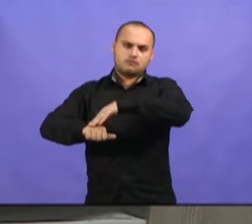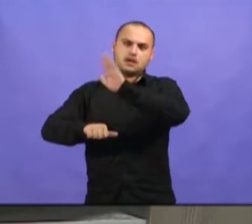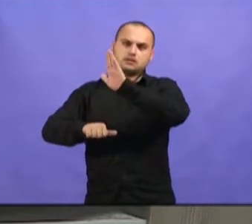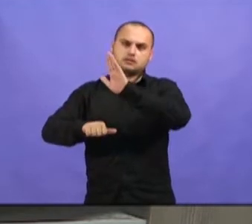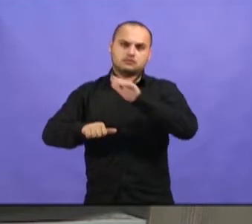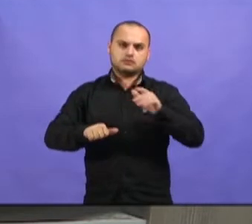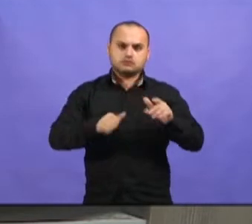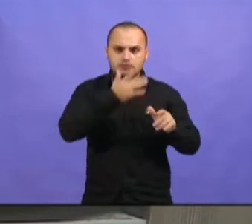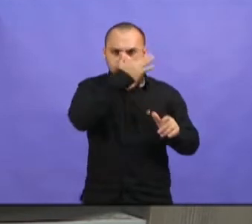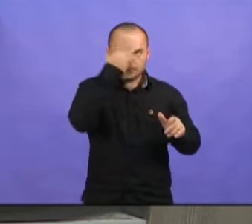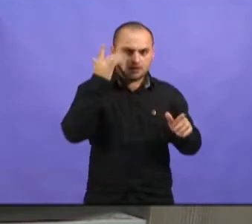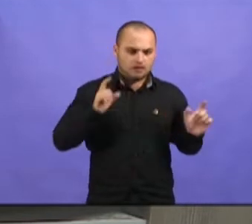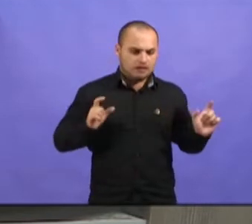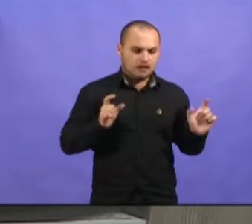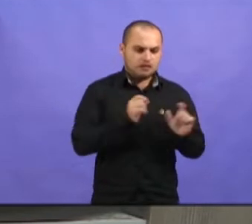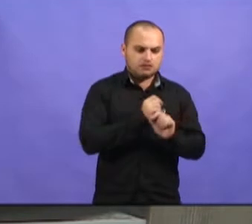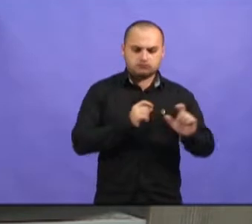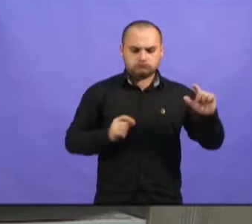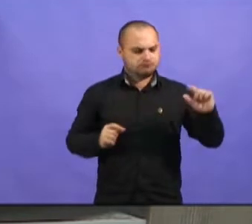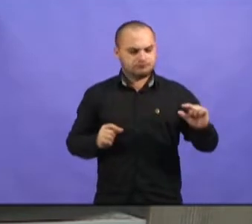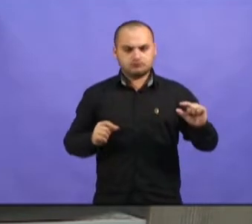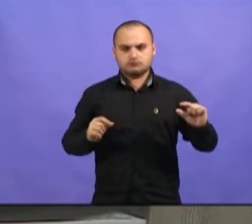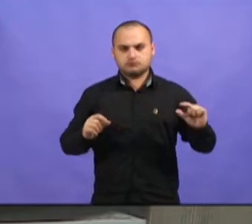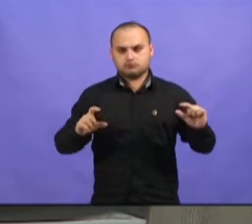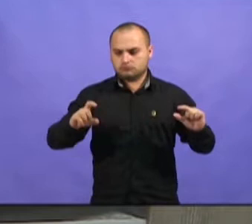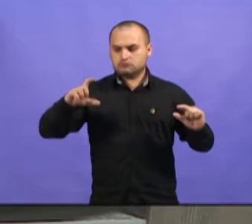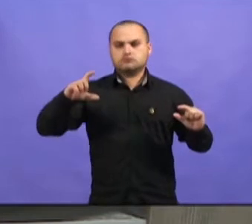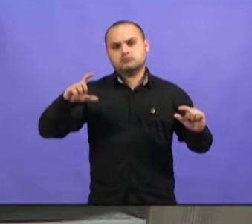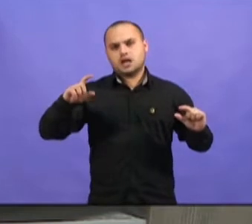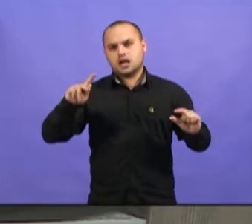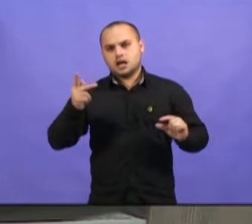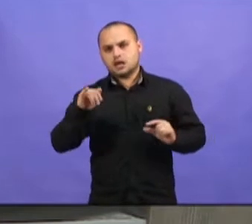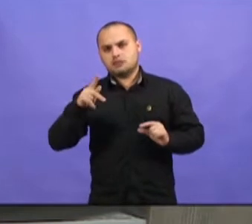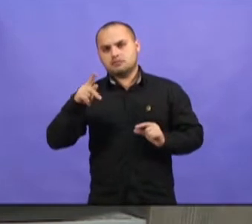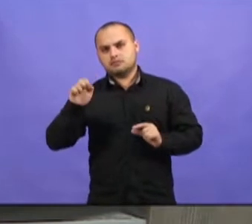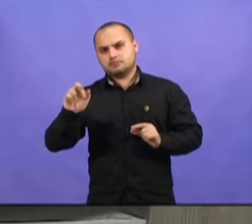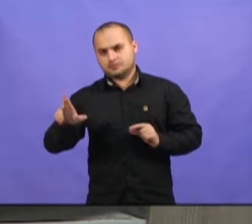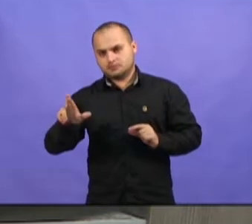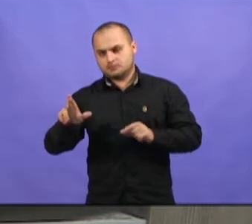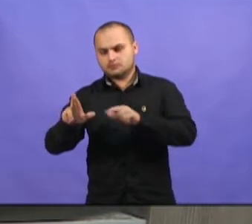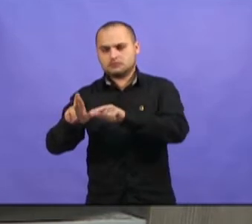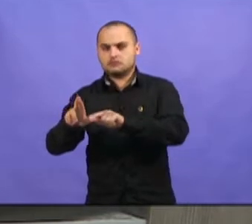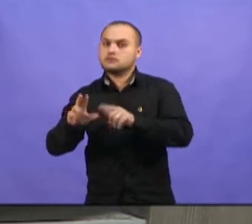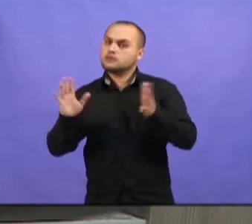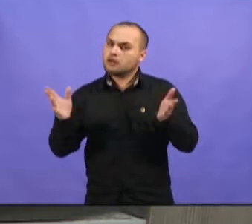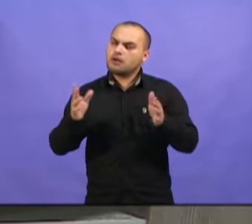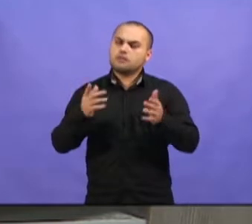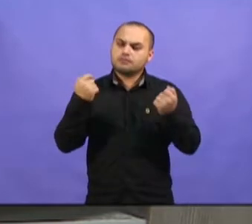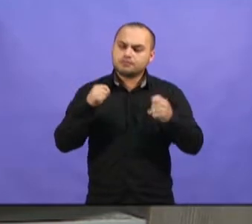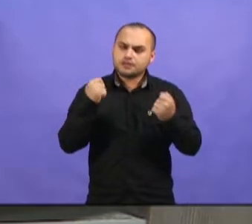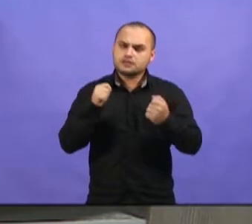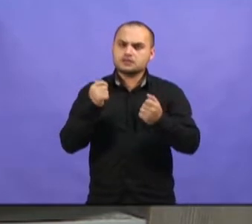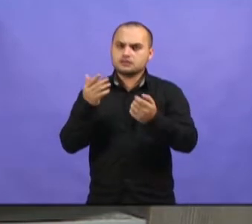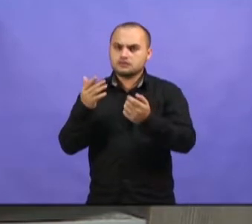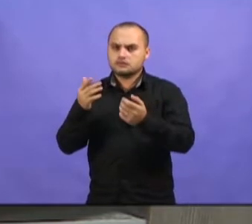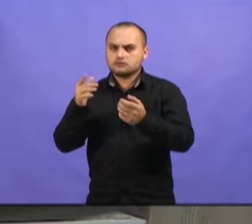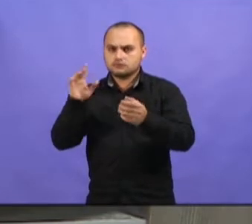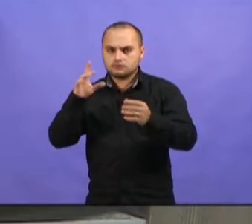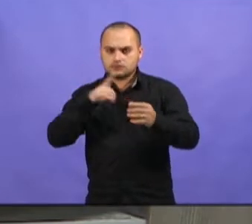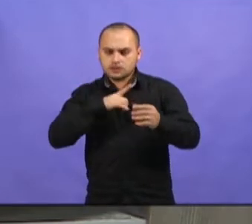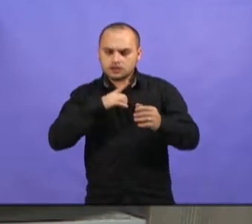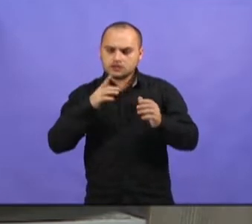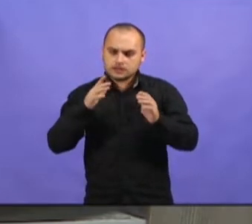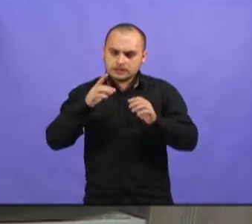com câncer, né? Então, a necessidade de permitir, né, o exame adequado, né, o toque